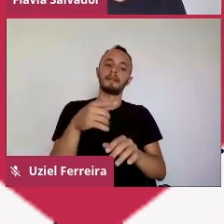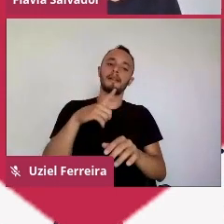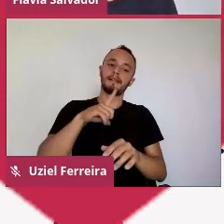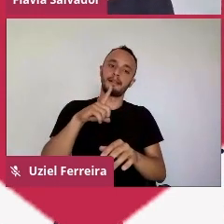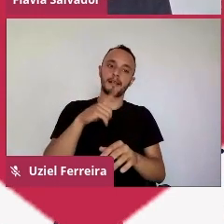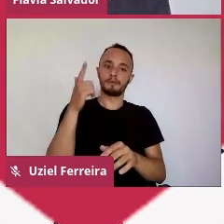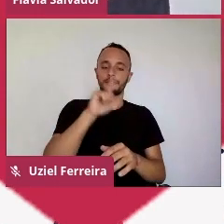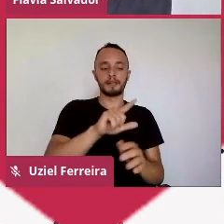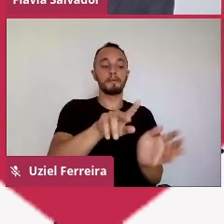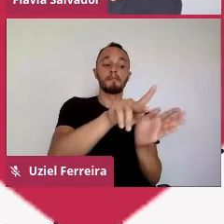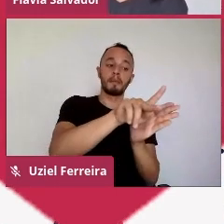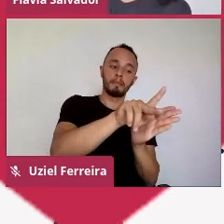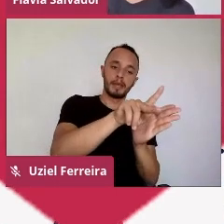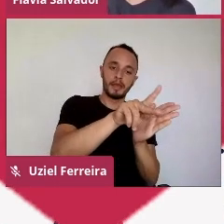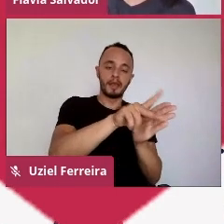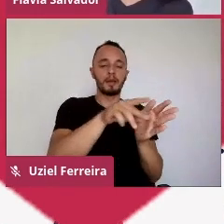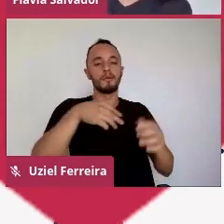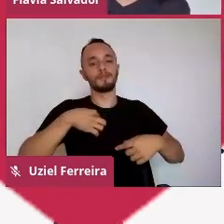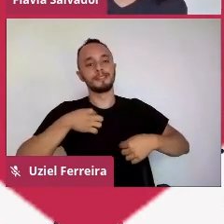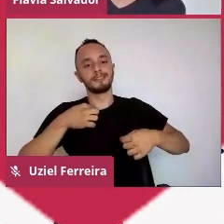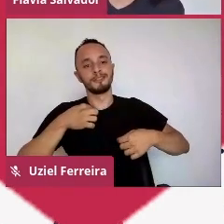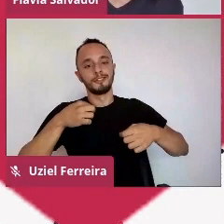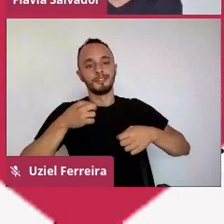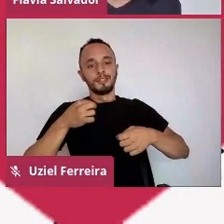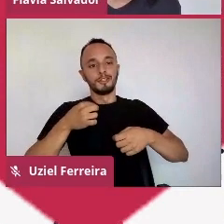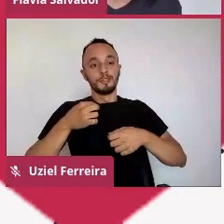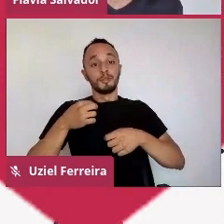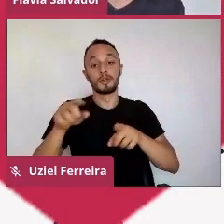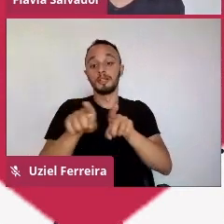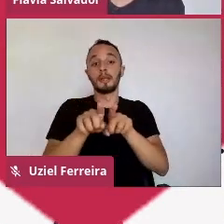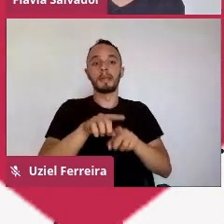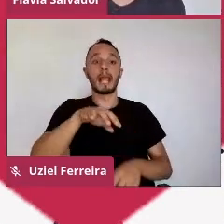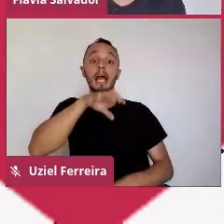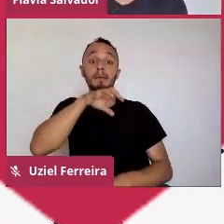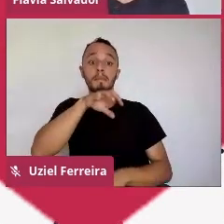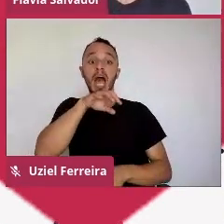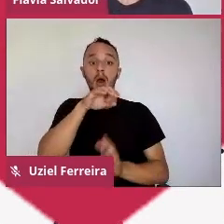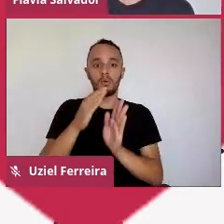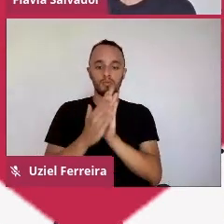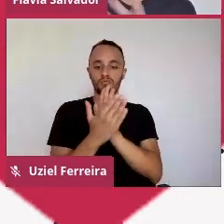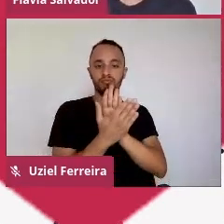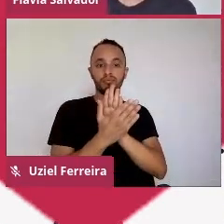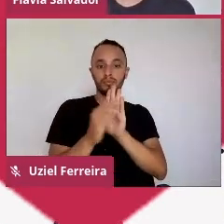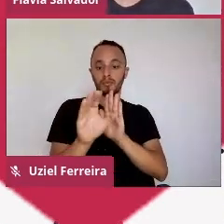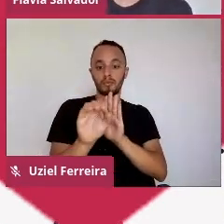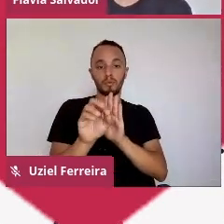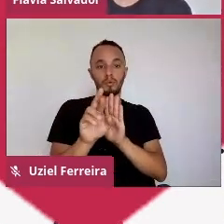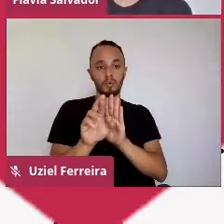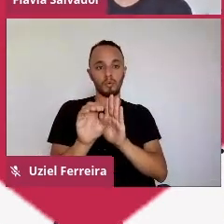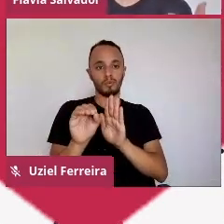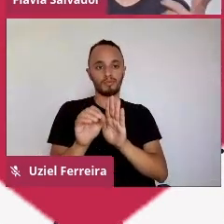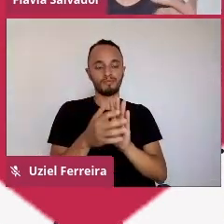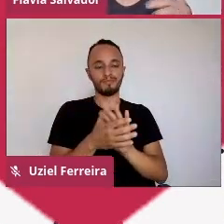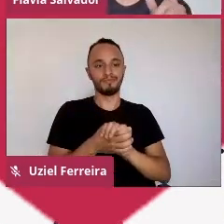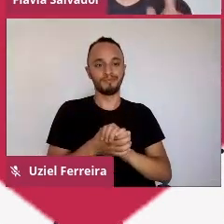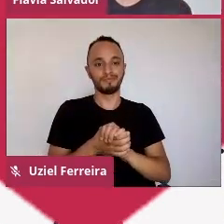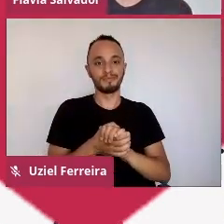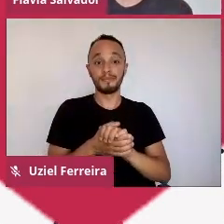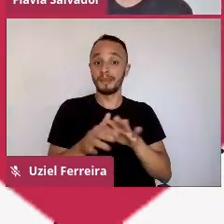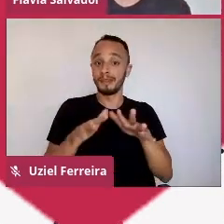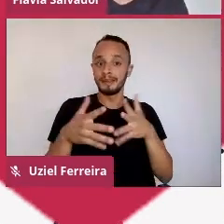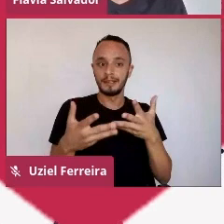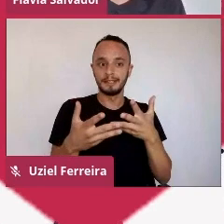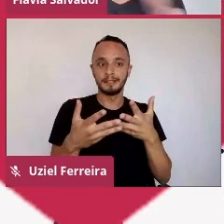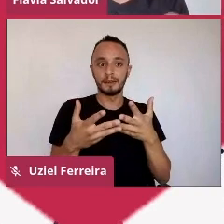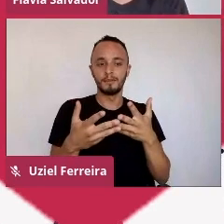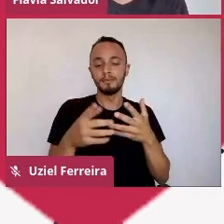Aqui a gente tem uma demonstração de uma matriz, aí uma matriz de xilogravura, e impressões variadas, tanto